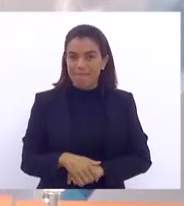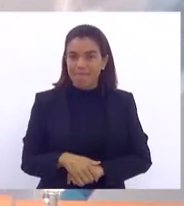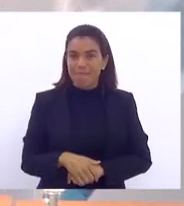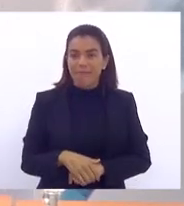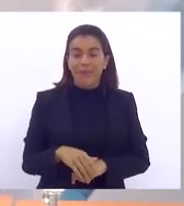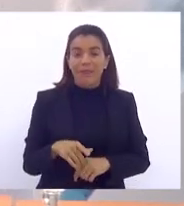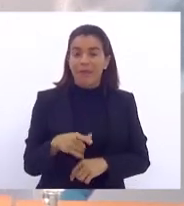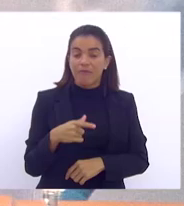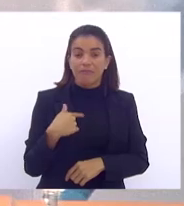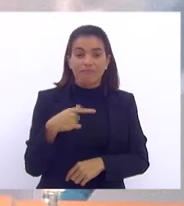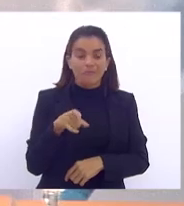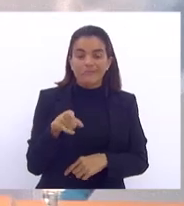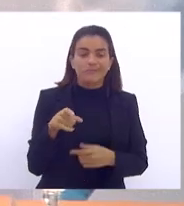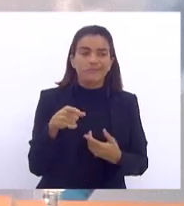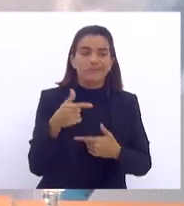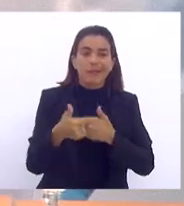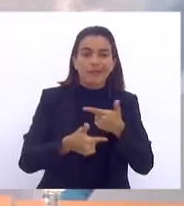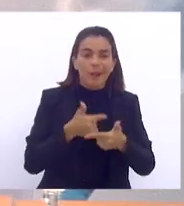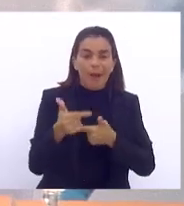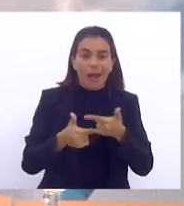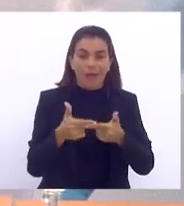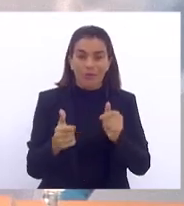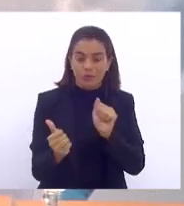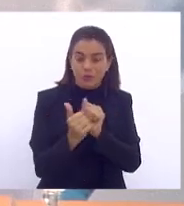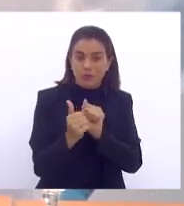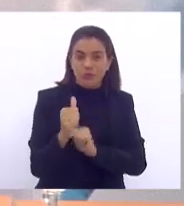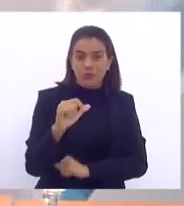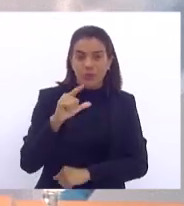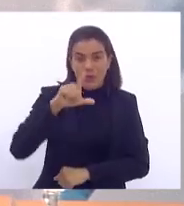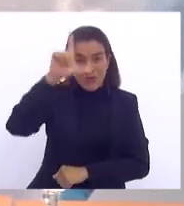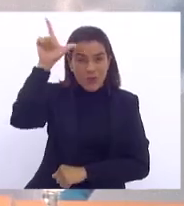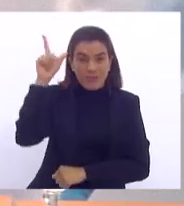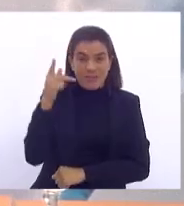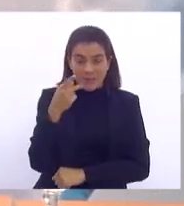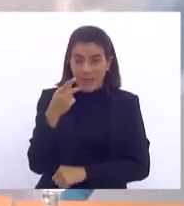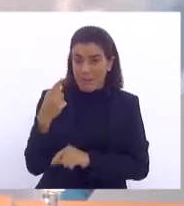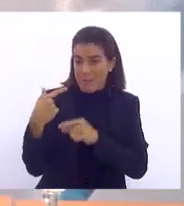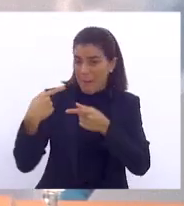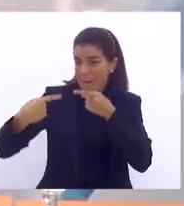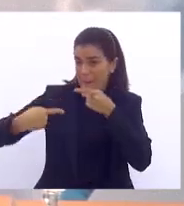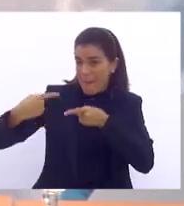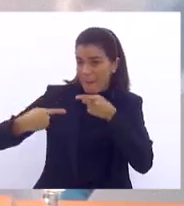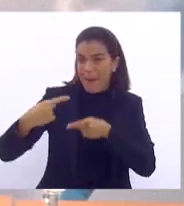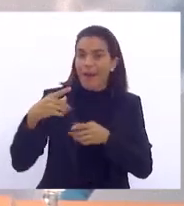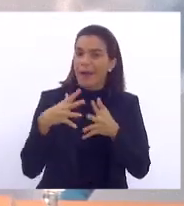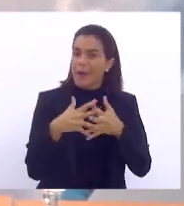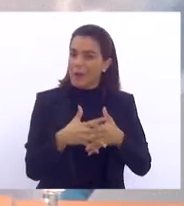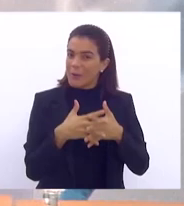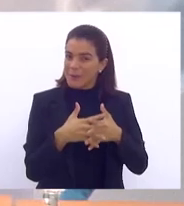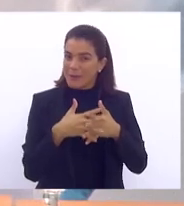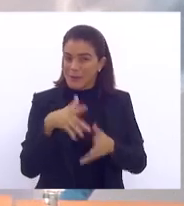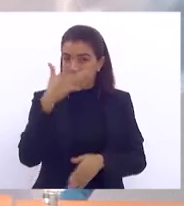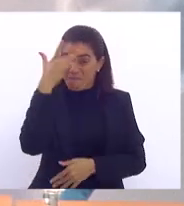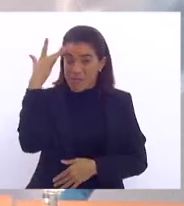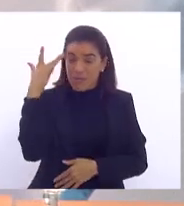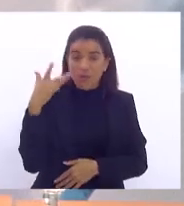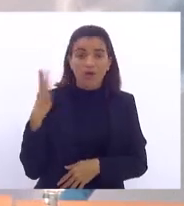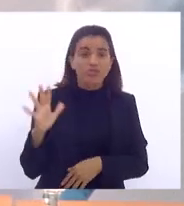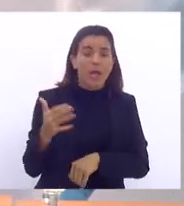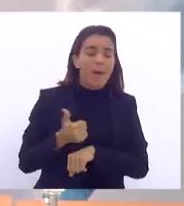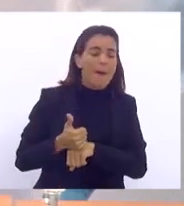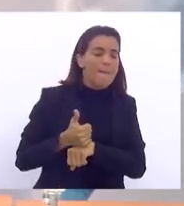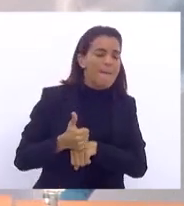você ter de cara Luiz Paulo para poder você debater é complicado uma pessoa da envergadura dele um